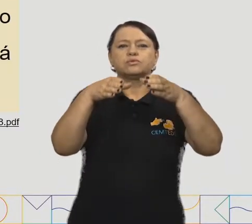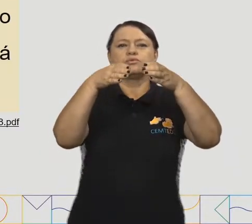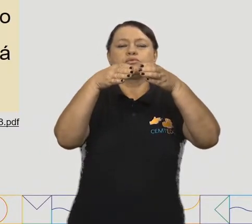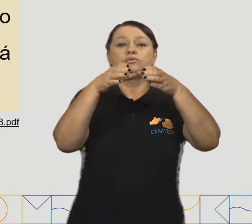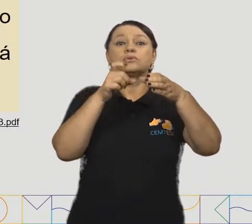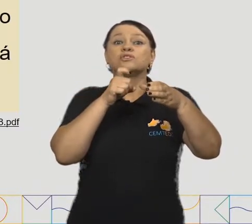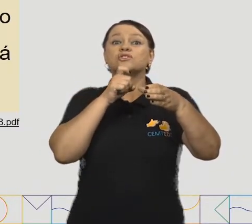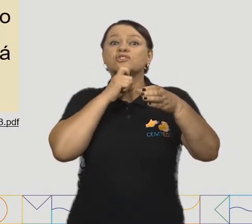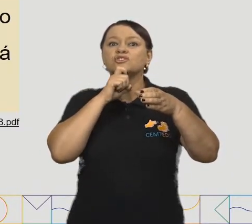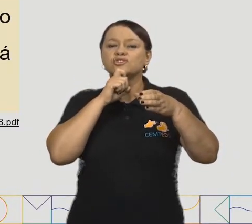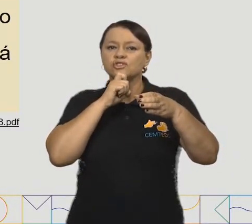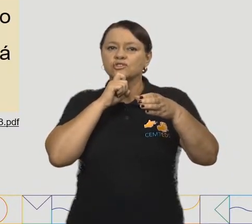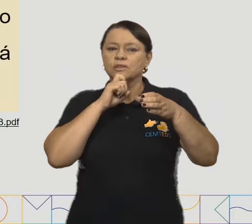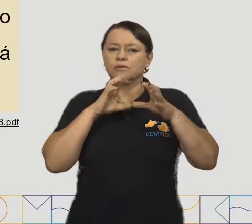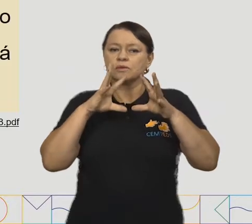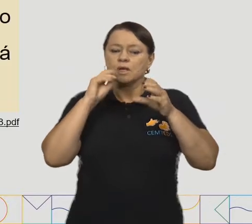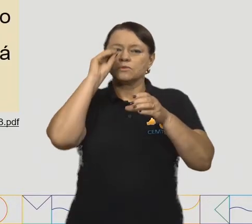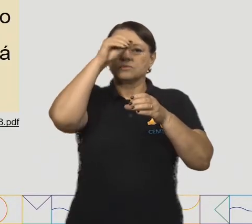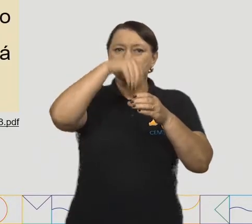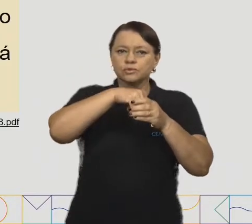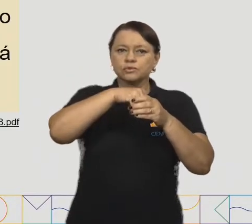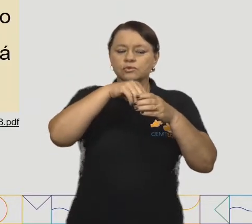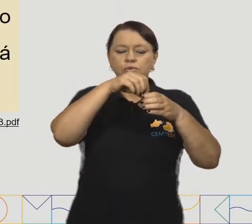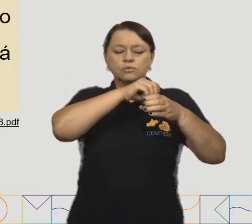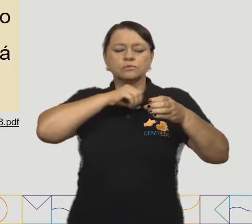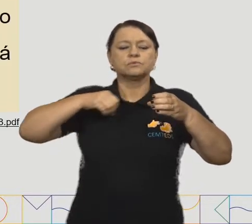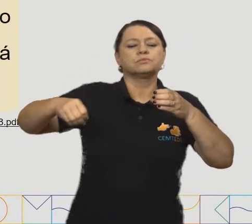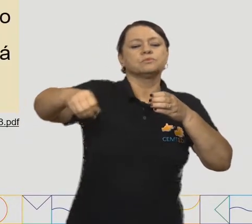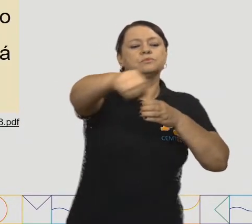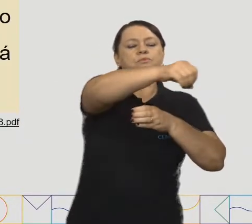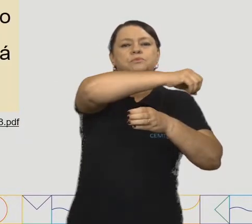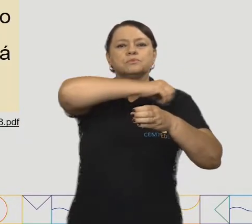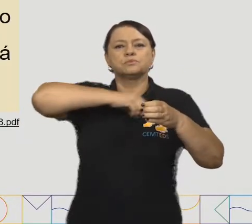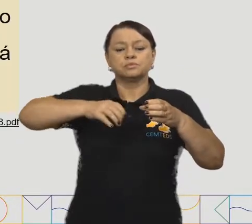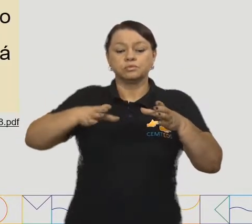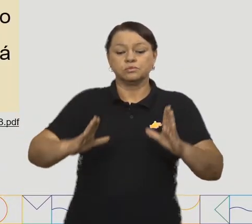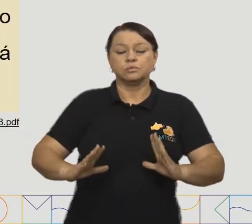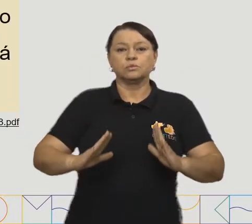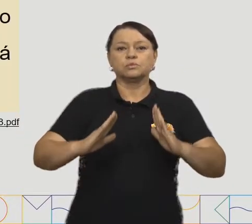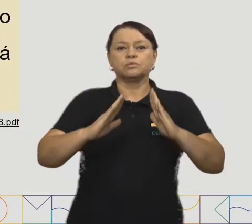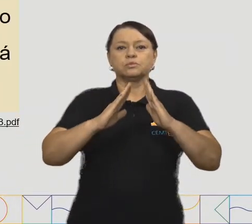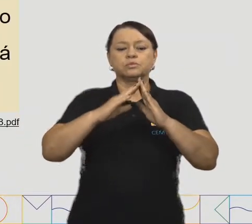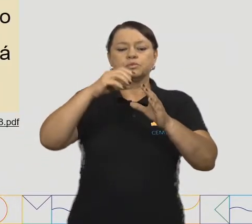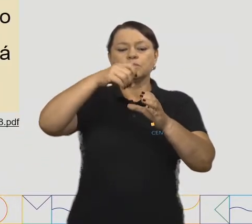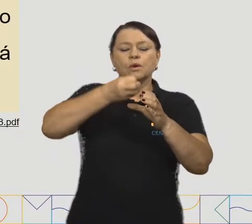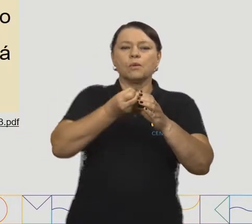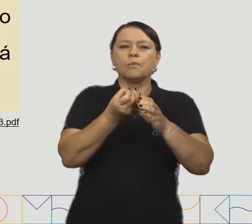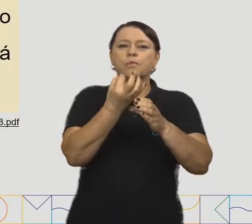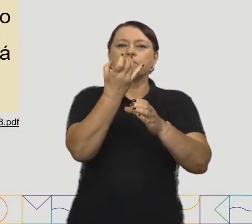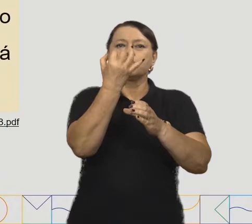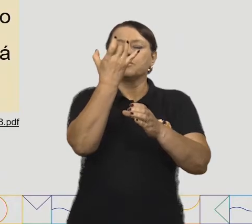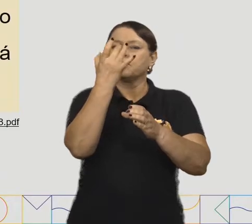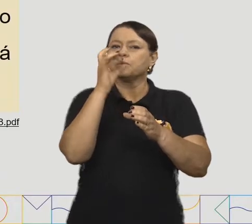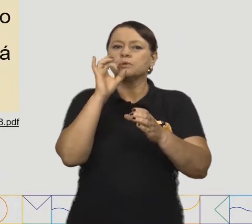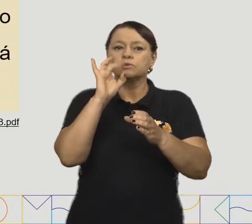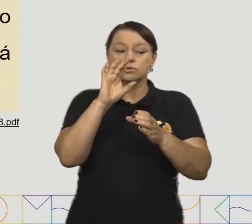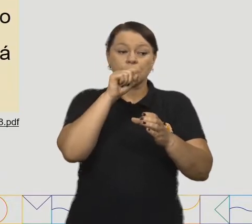regras, as oxítonas e as paroxítonas. Sua cabeça deve estar aí pegando fogo. Mas